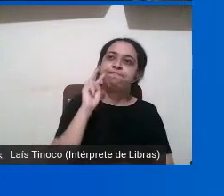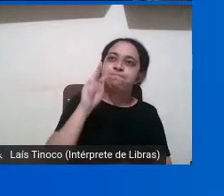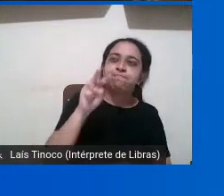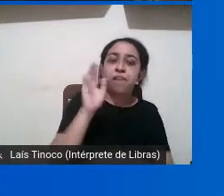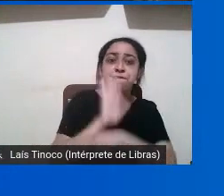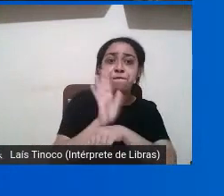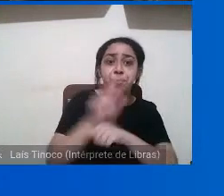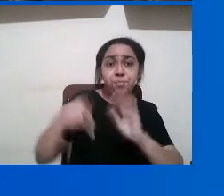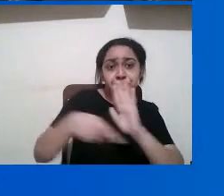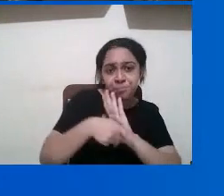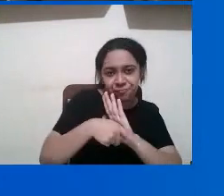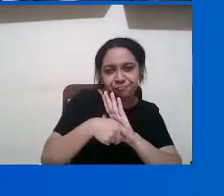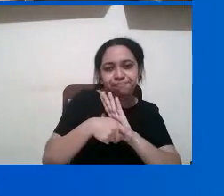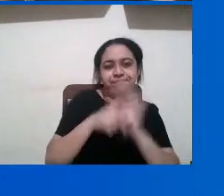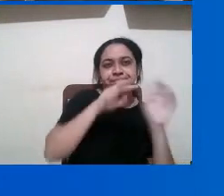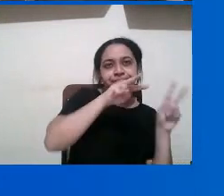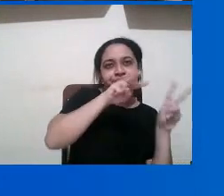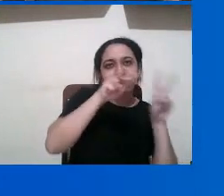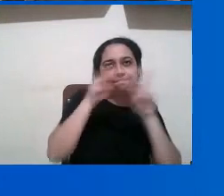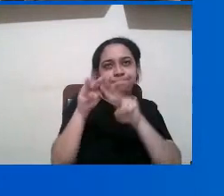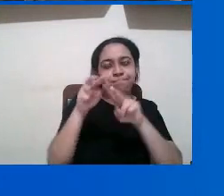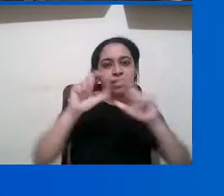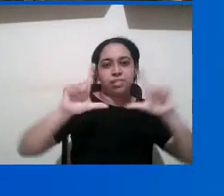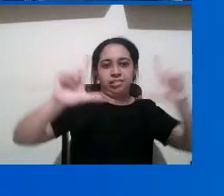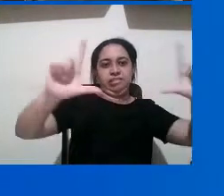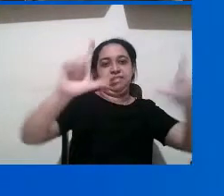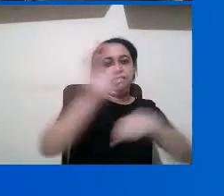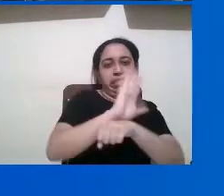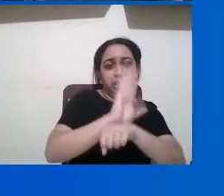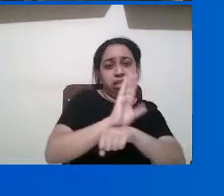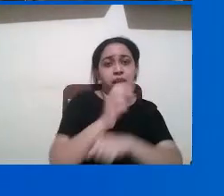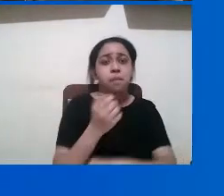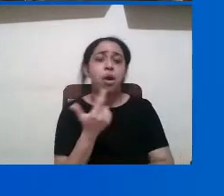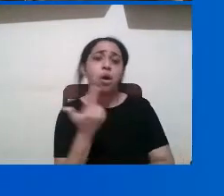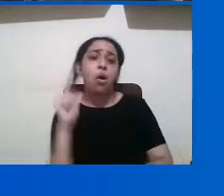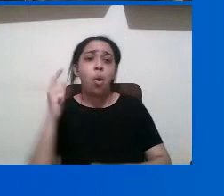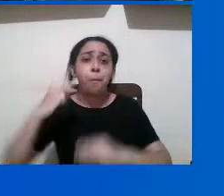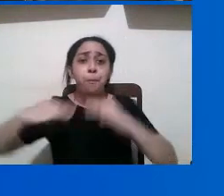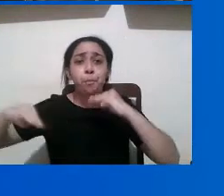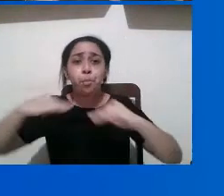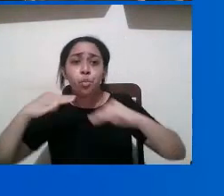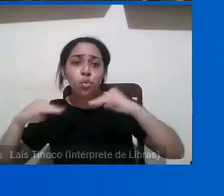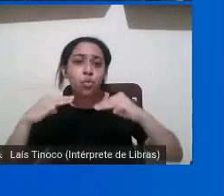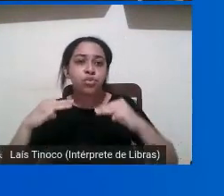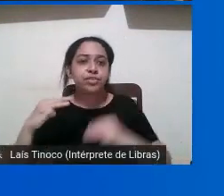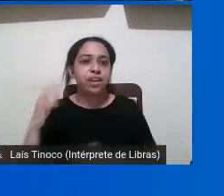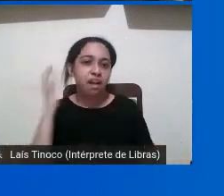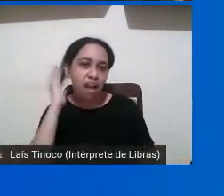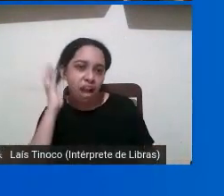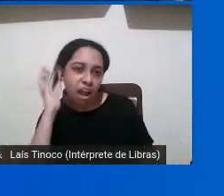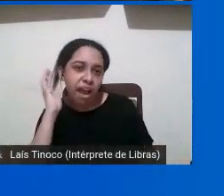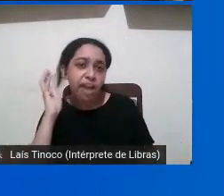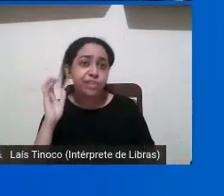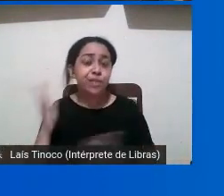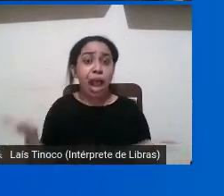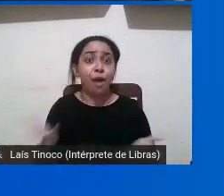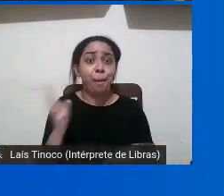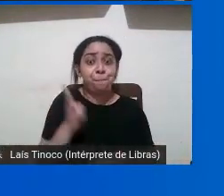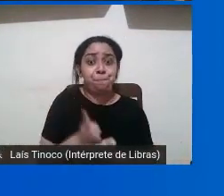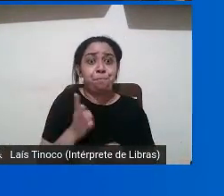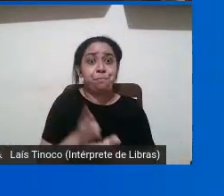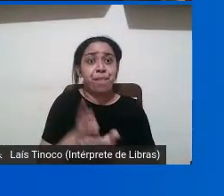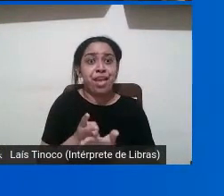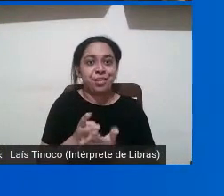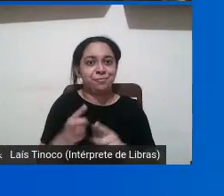livro em casa e um jornal em casa ouviam música em outros aparelhos e hoje tudo está no mesmo aparato no mesmo